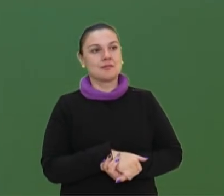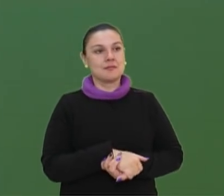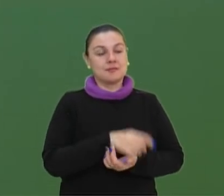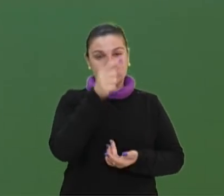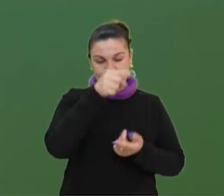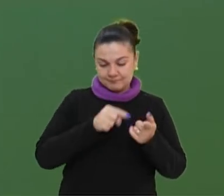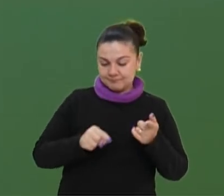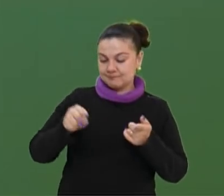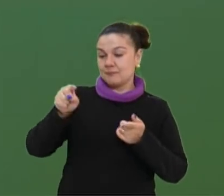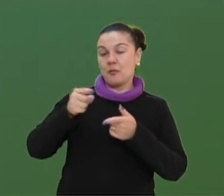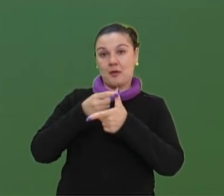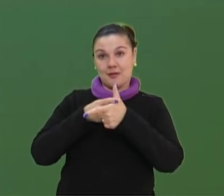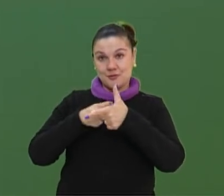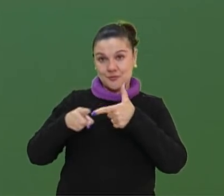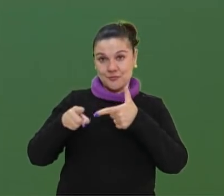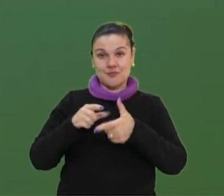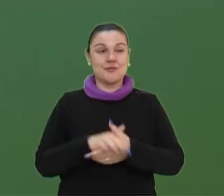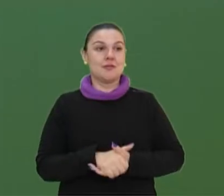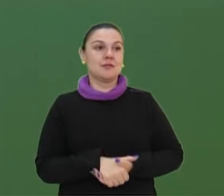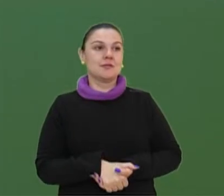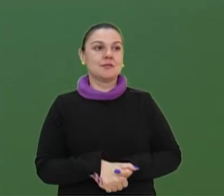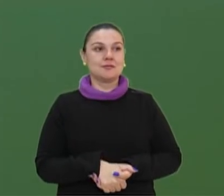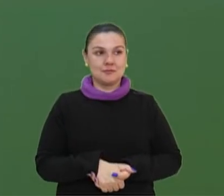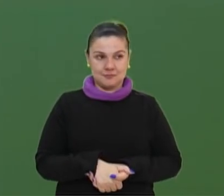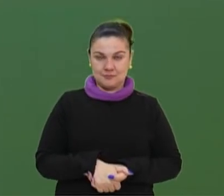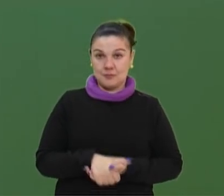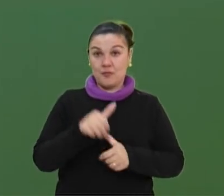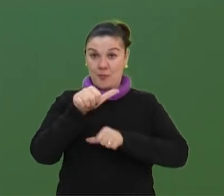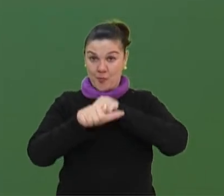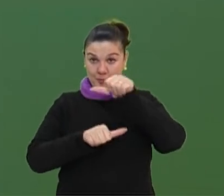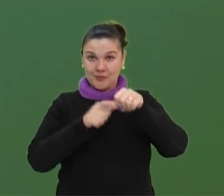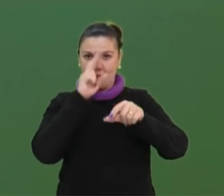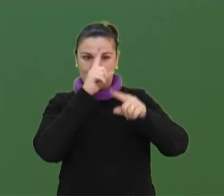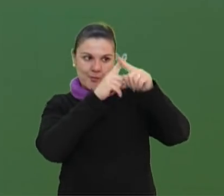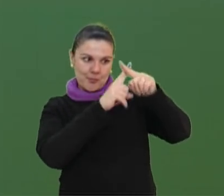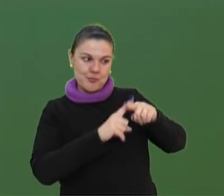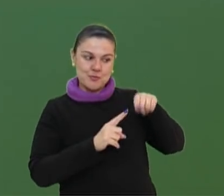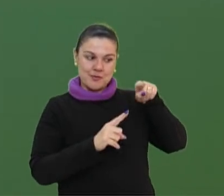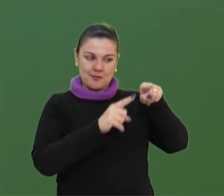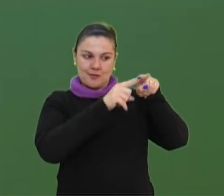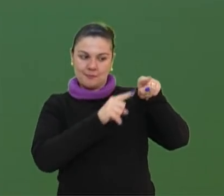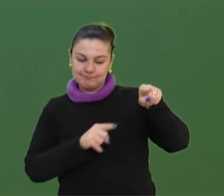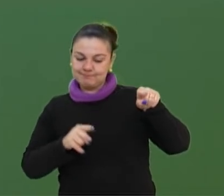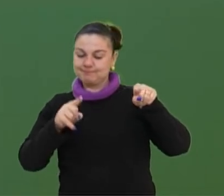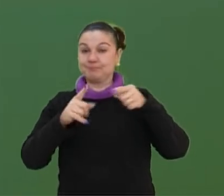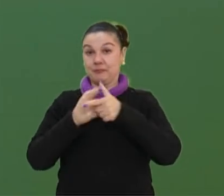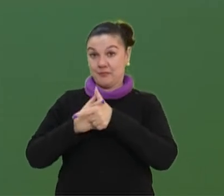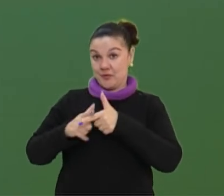está multiplicando, eu vou passar para o outro lado, mudando a operação, né? Nós estamos lidando com uma